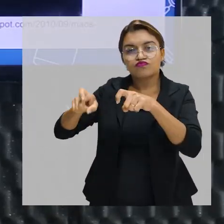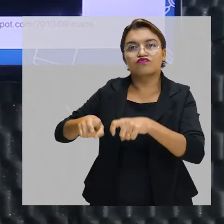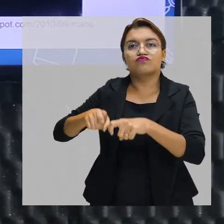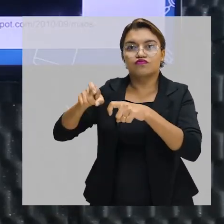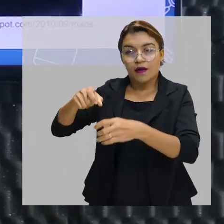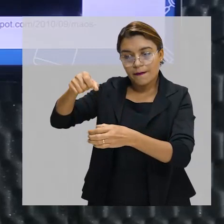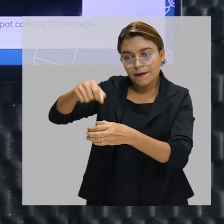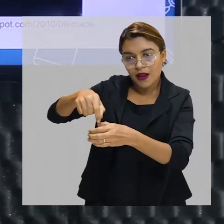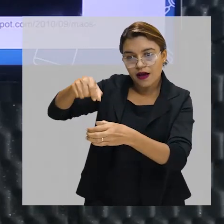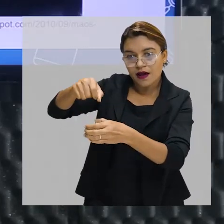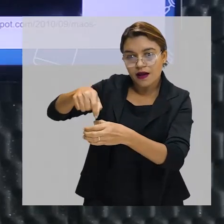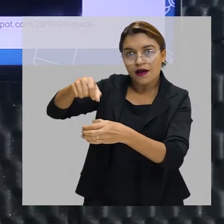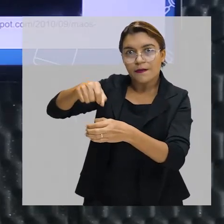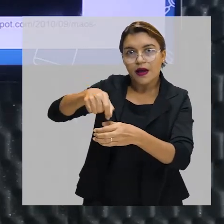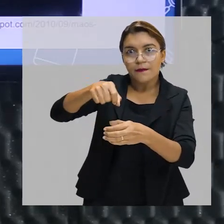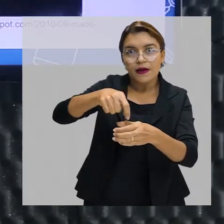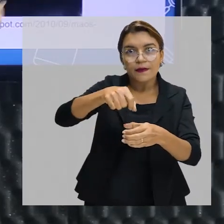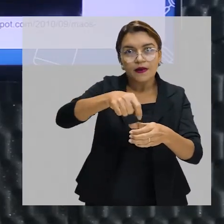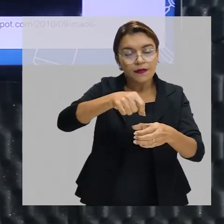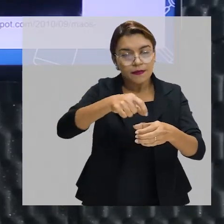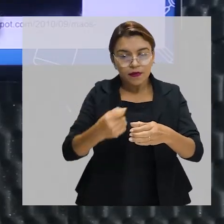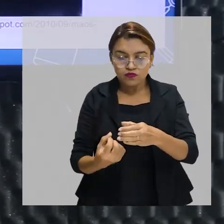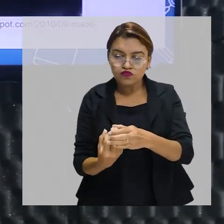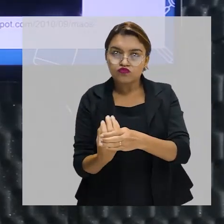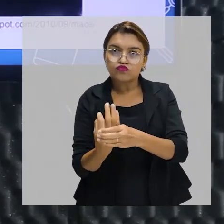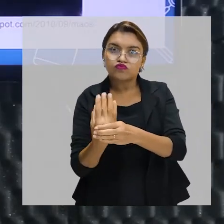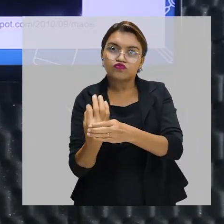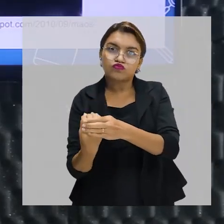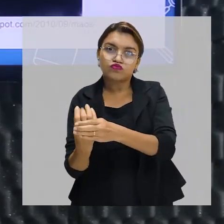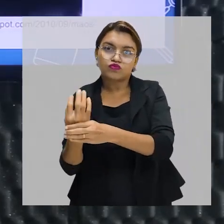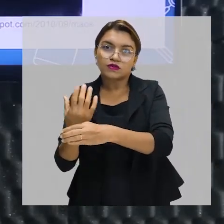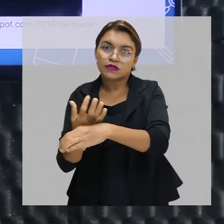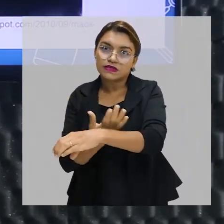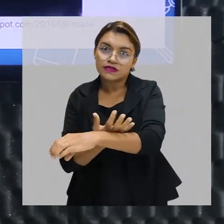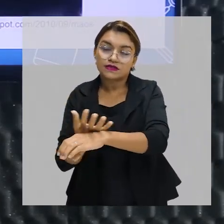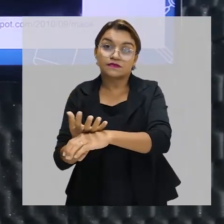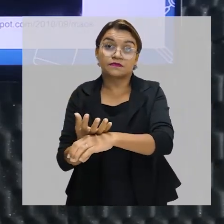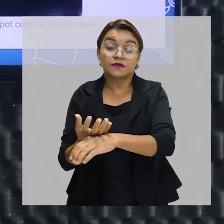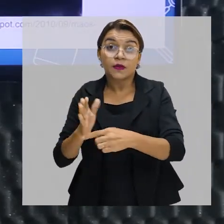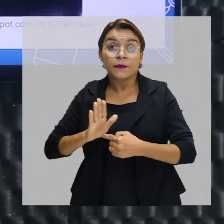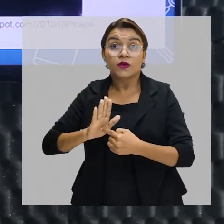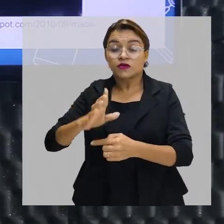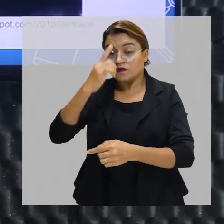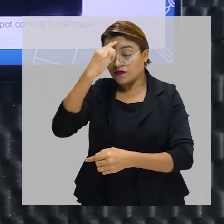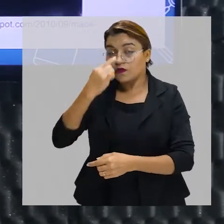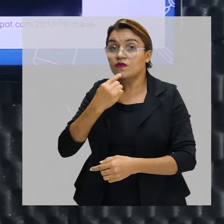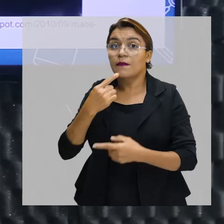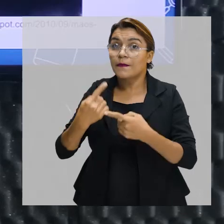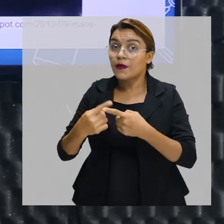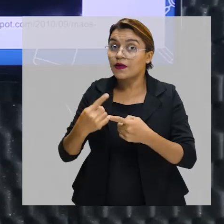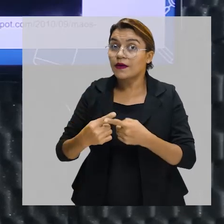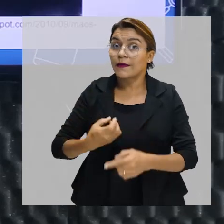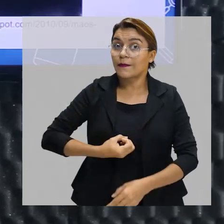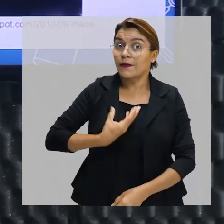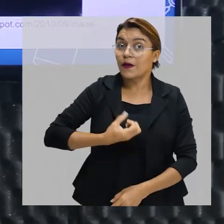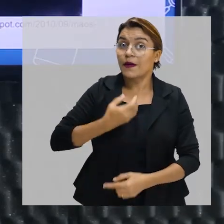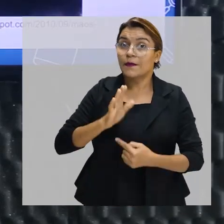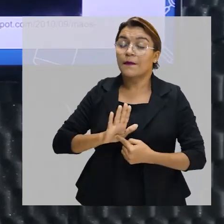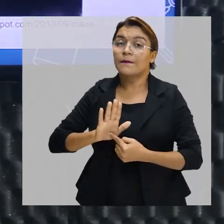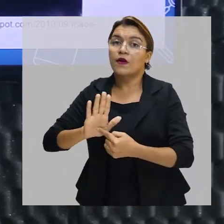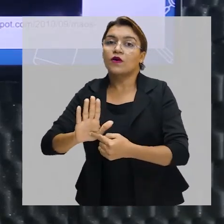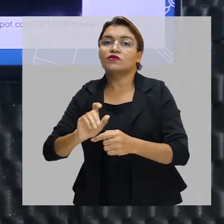a plantação. E a gente traz aqui essa figura justamente porque o poema trata dessa questão